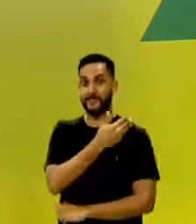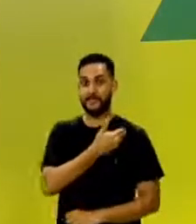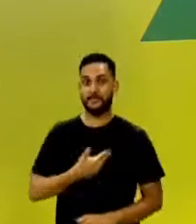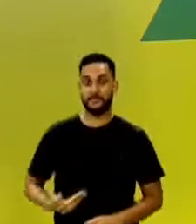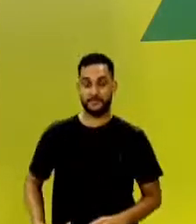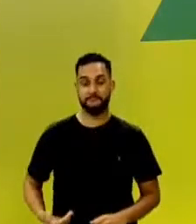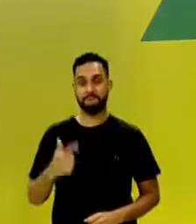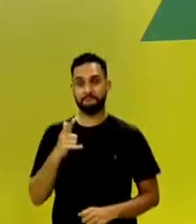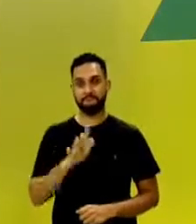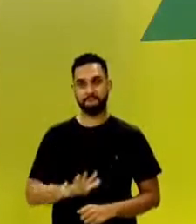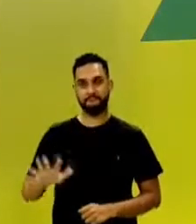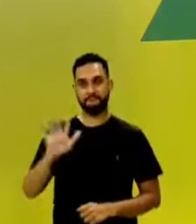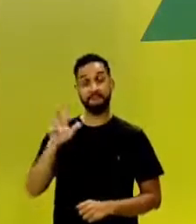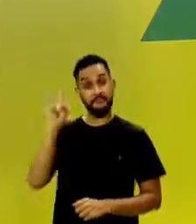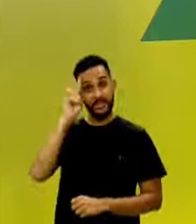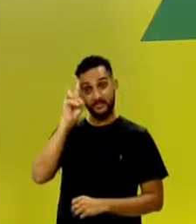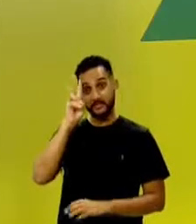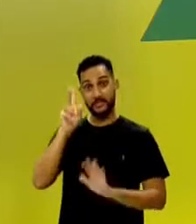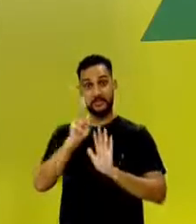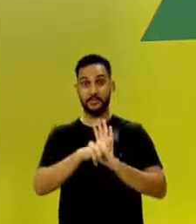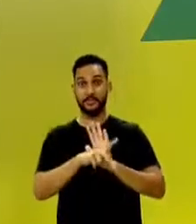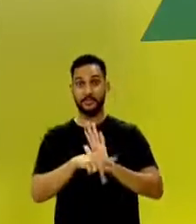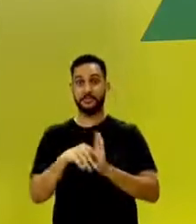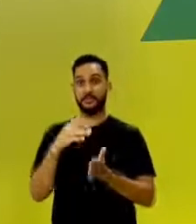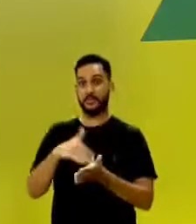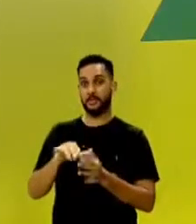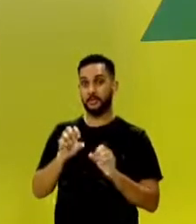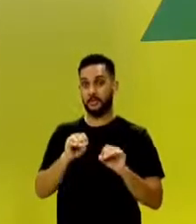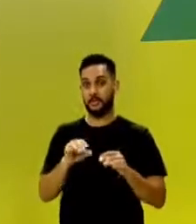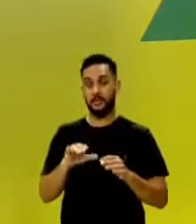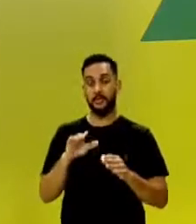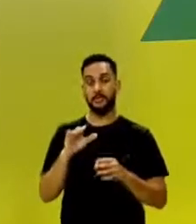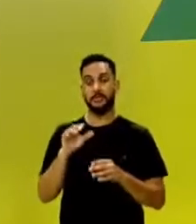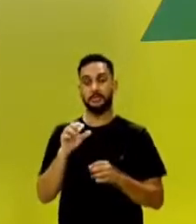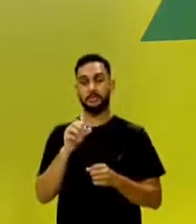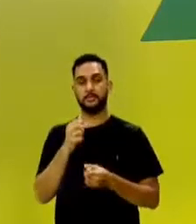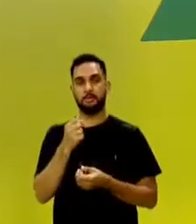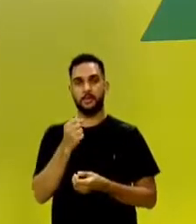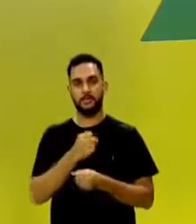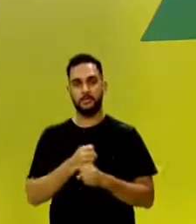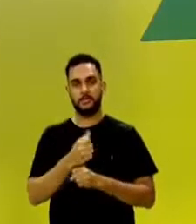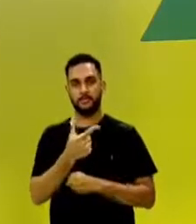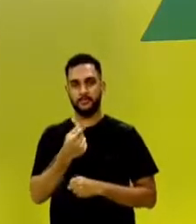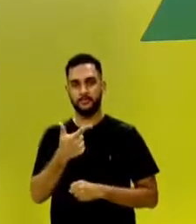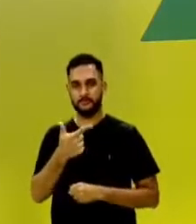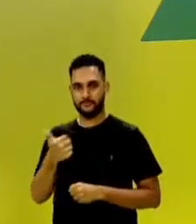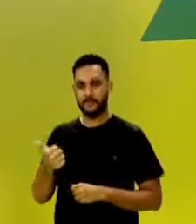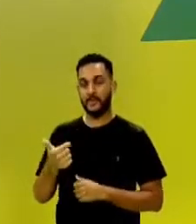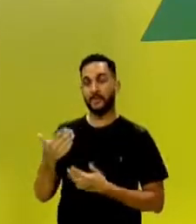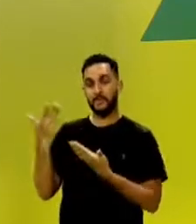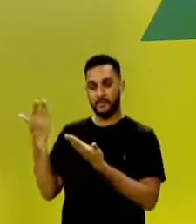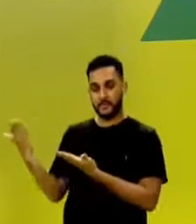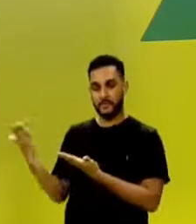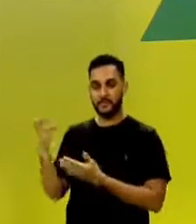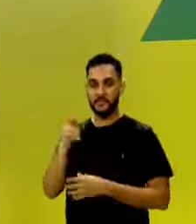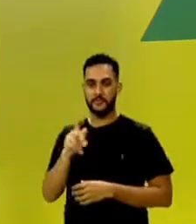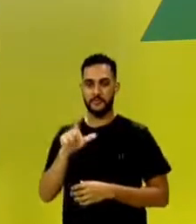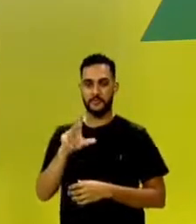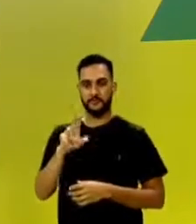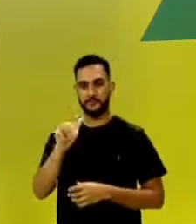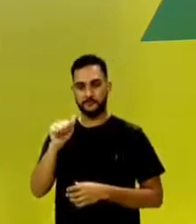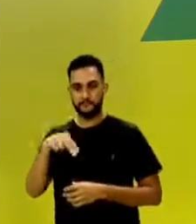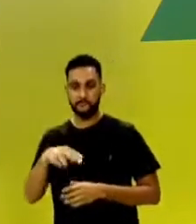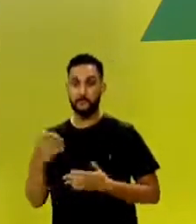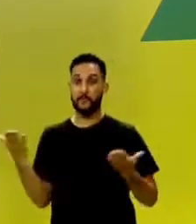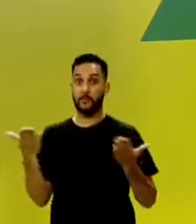rede estadual de Goiás Lembrando que esse é o Projeto cedo criação 2021 Eu sou professor Luan e o tema da aula de hoje é sobre